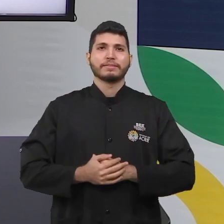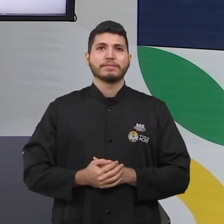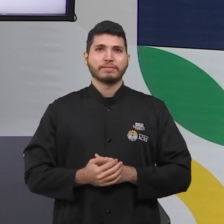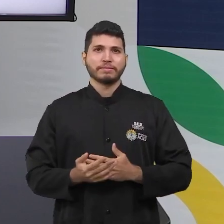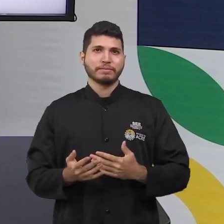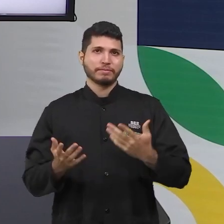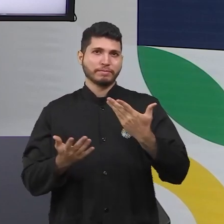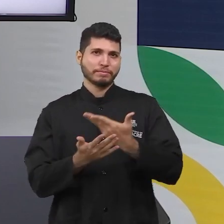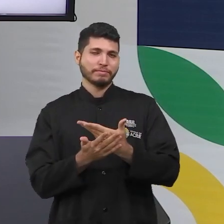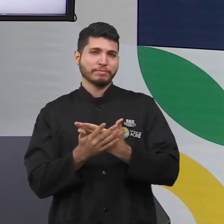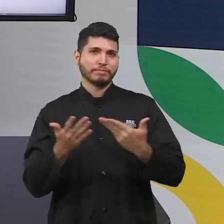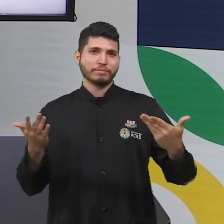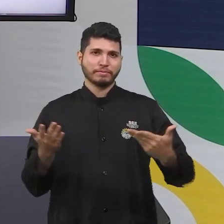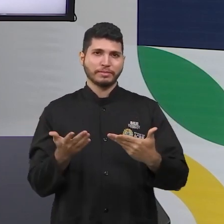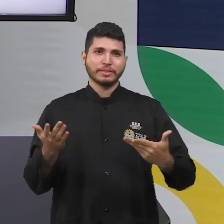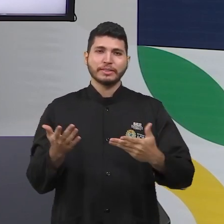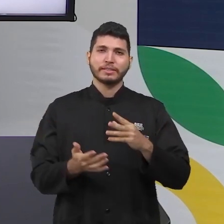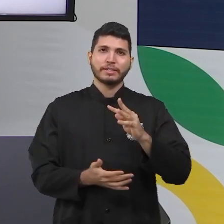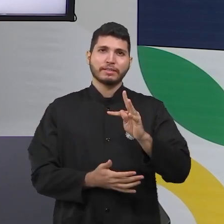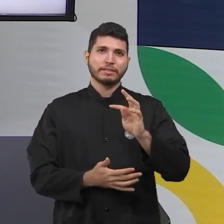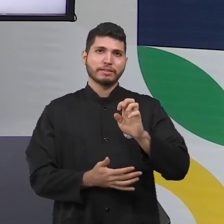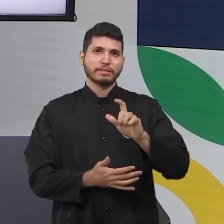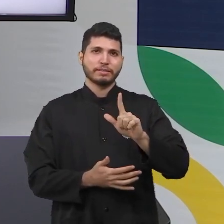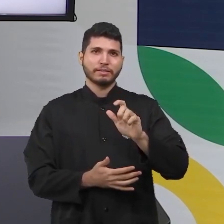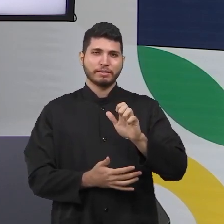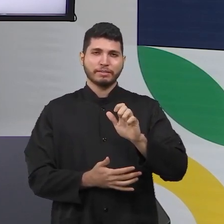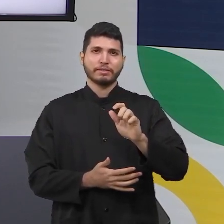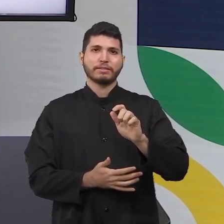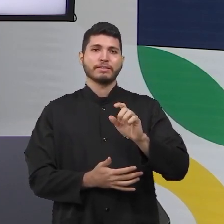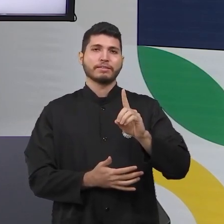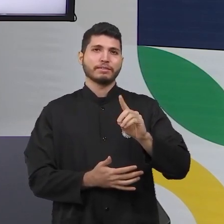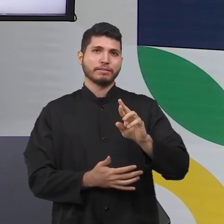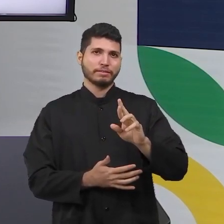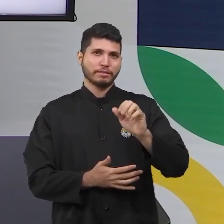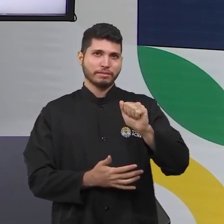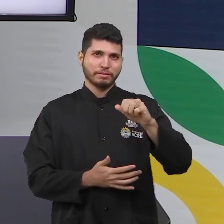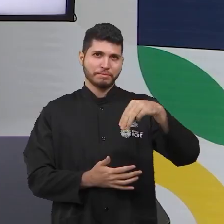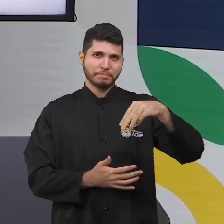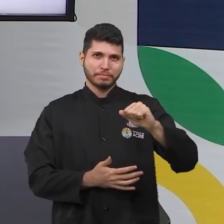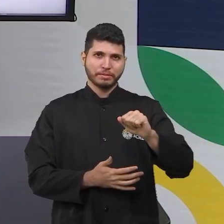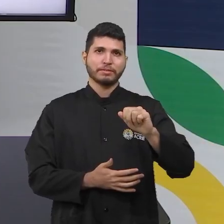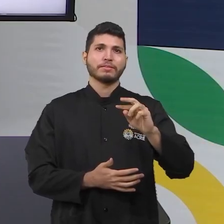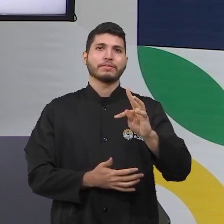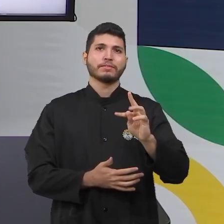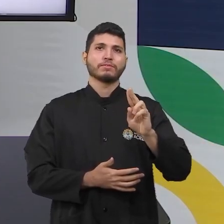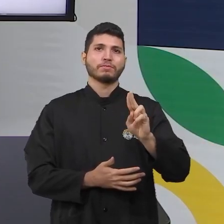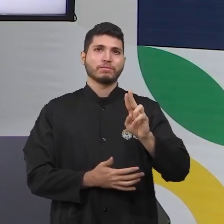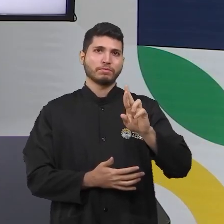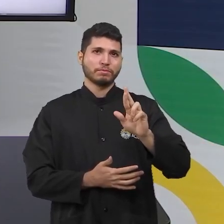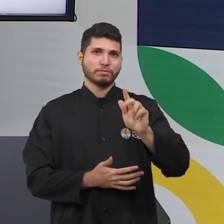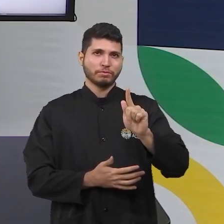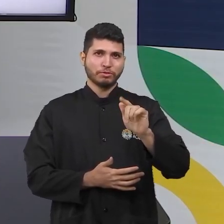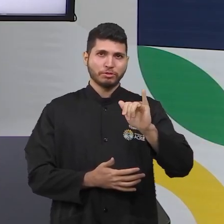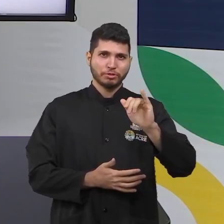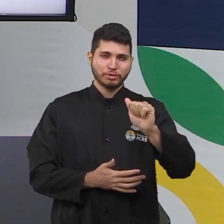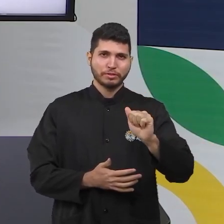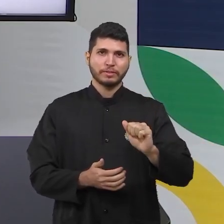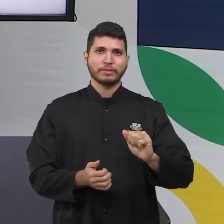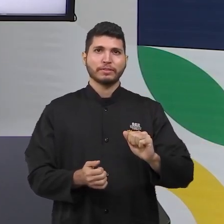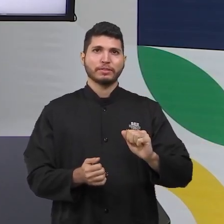a teledramaturgia, como que se dá esse formato que é uma fusão entre